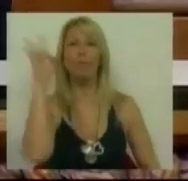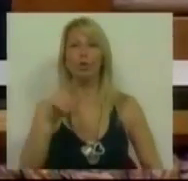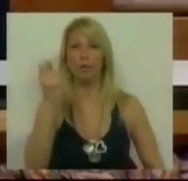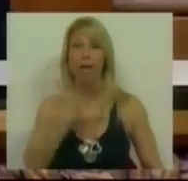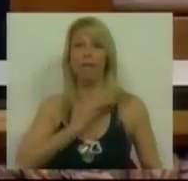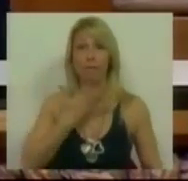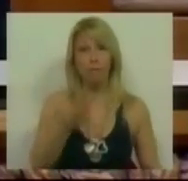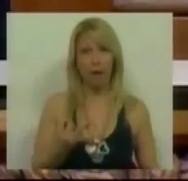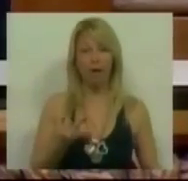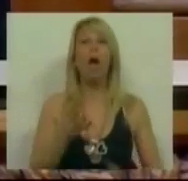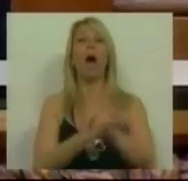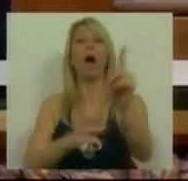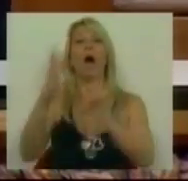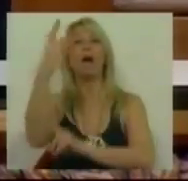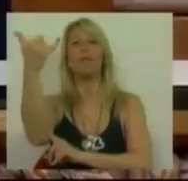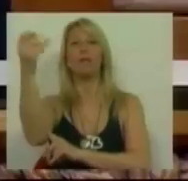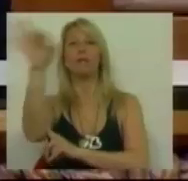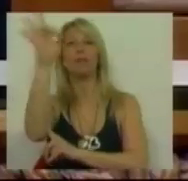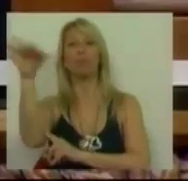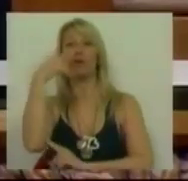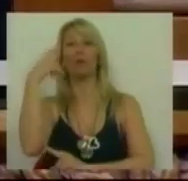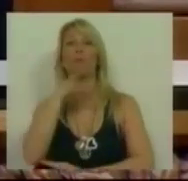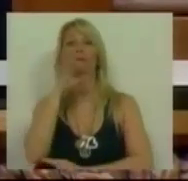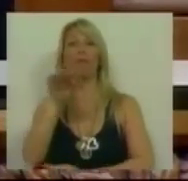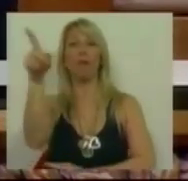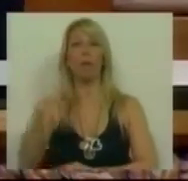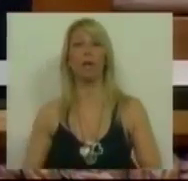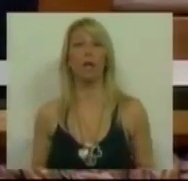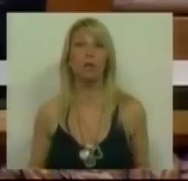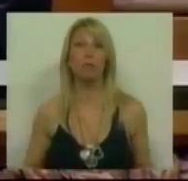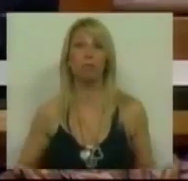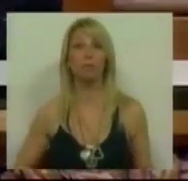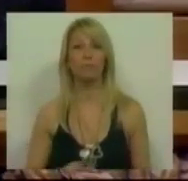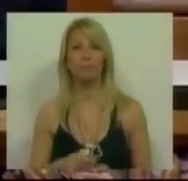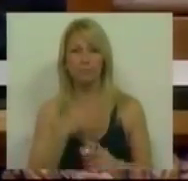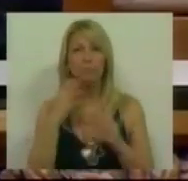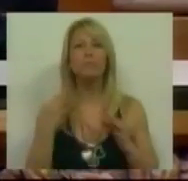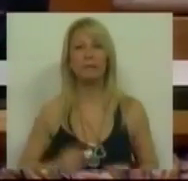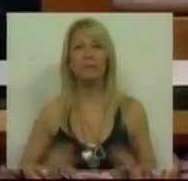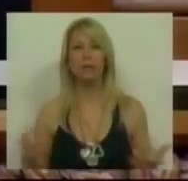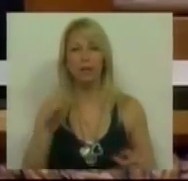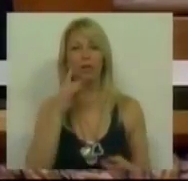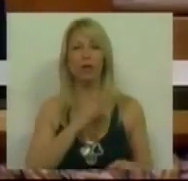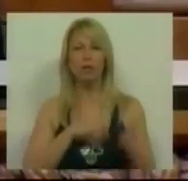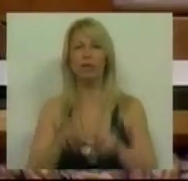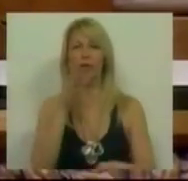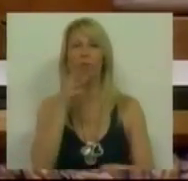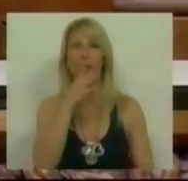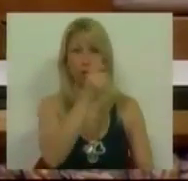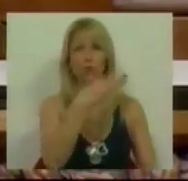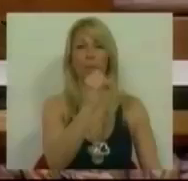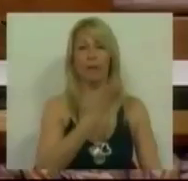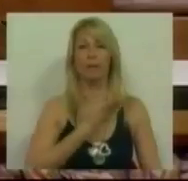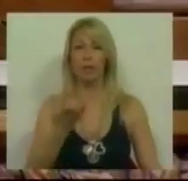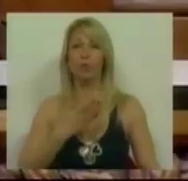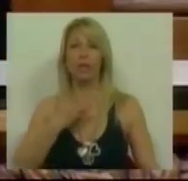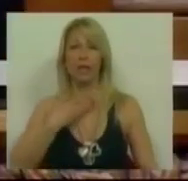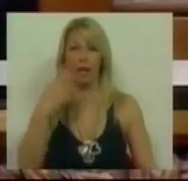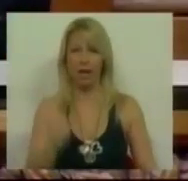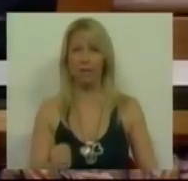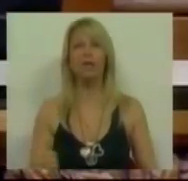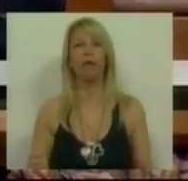EDP, aumento de 25% para as famílias. Tenho, portanto, a certeza, senhoras e senhores deputados do PSD e do CDS, que